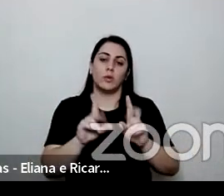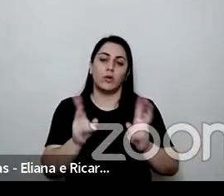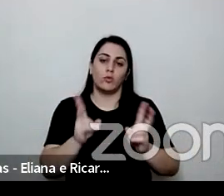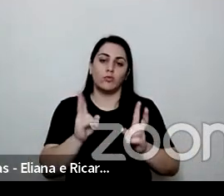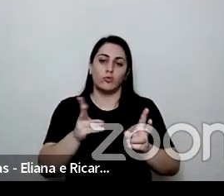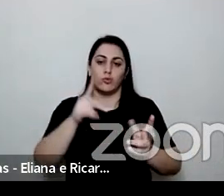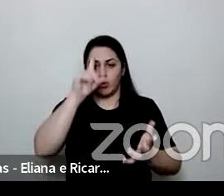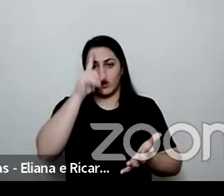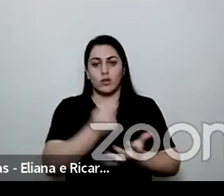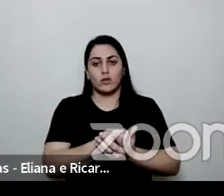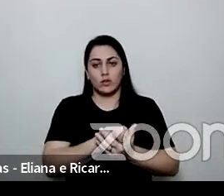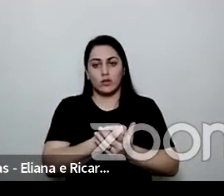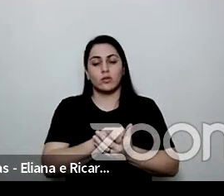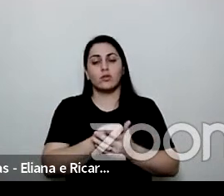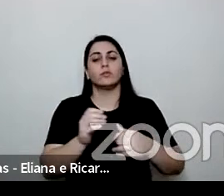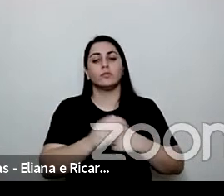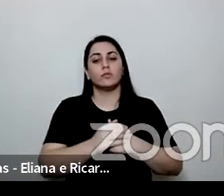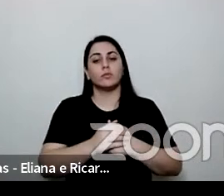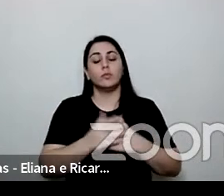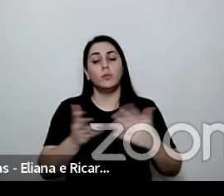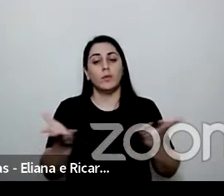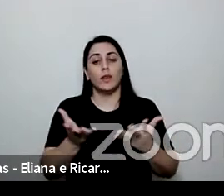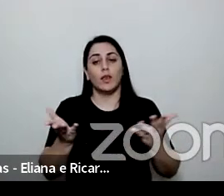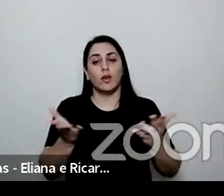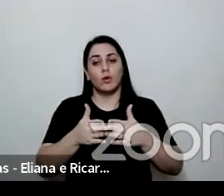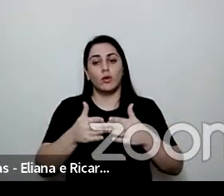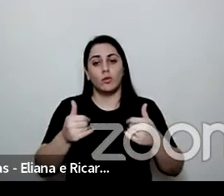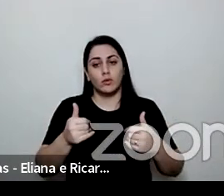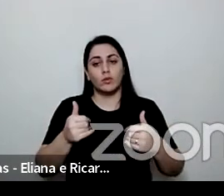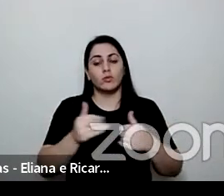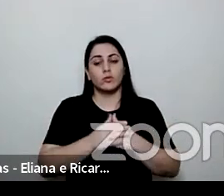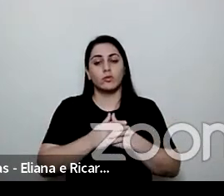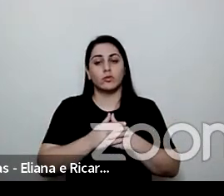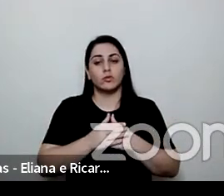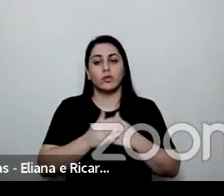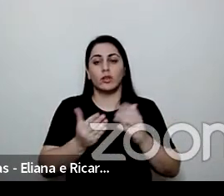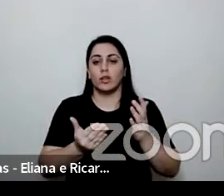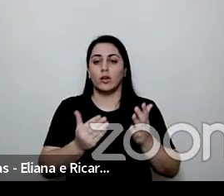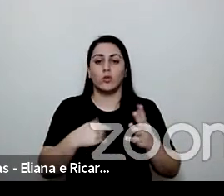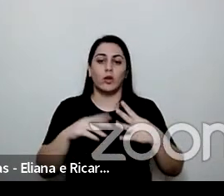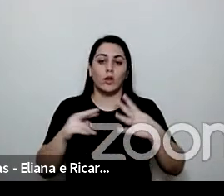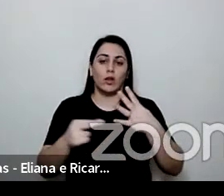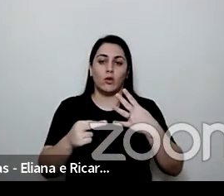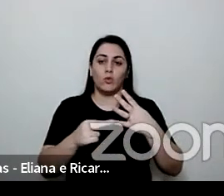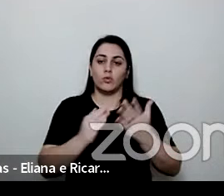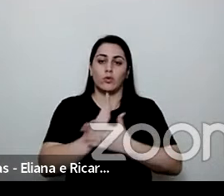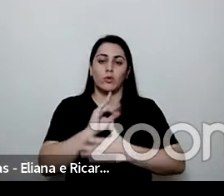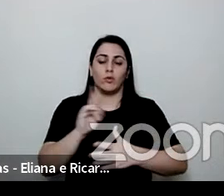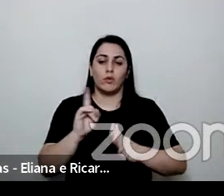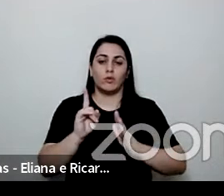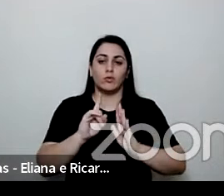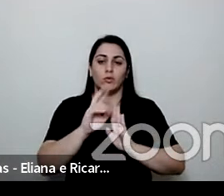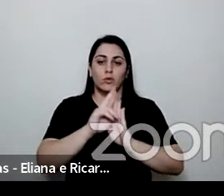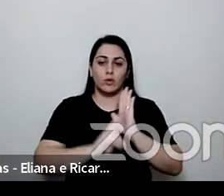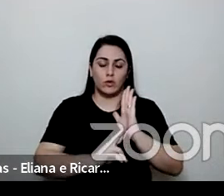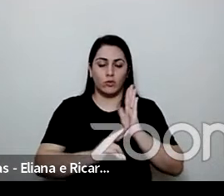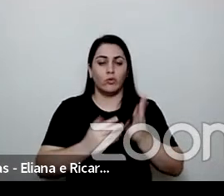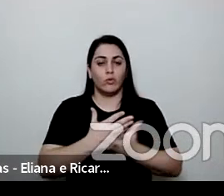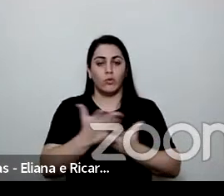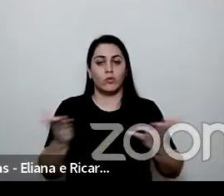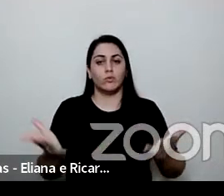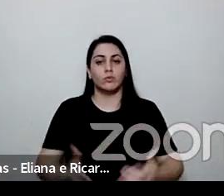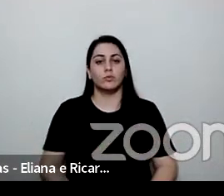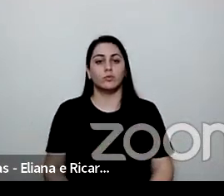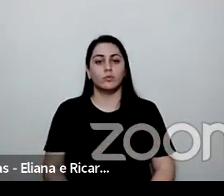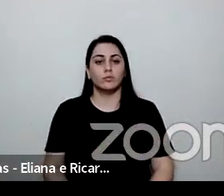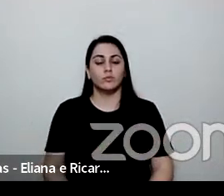recorrida estado a se manifestar parquet opinou pelo desprovimento do recurso lavatórios para o presidente eminentes paga